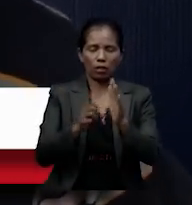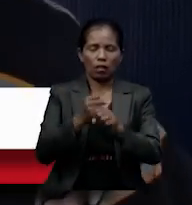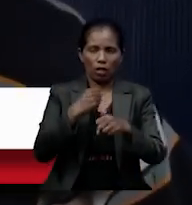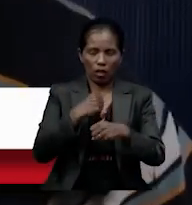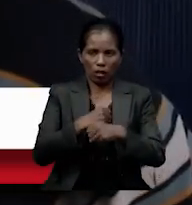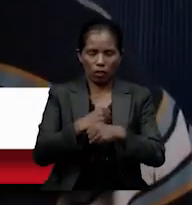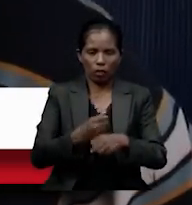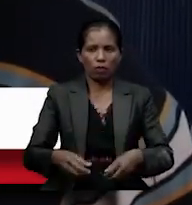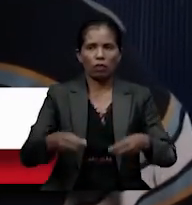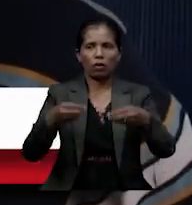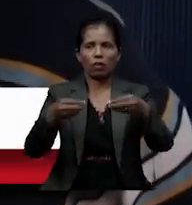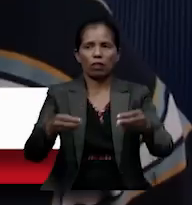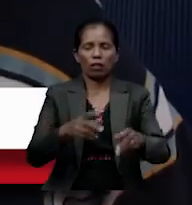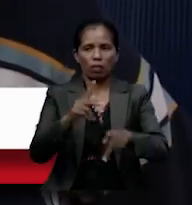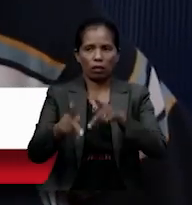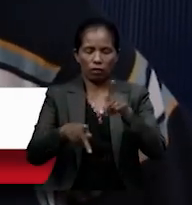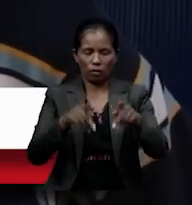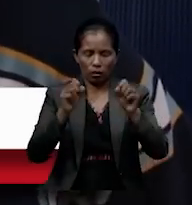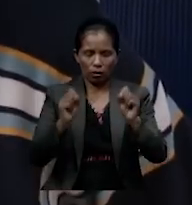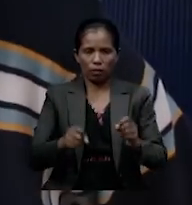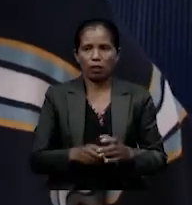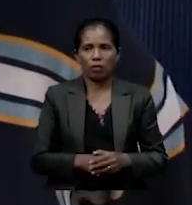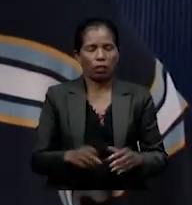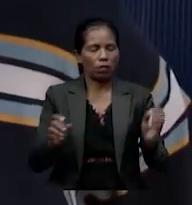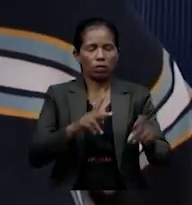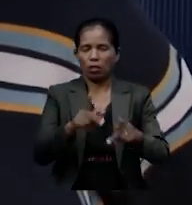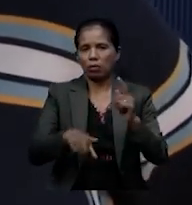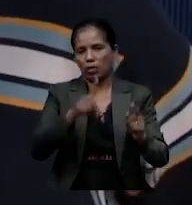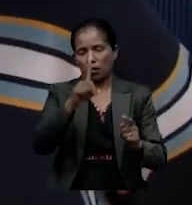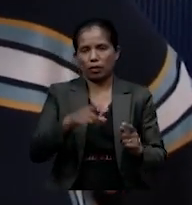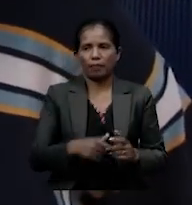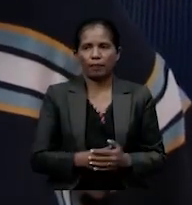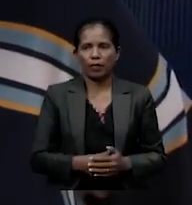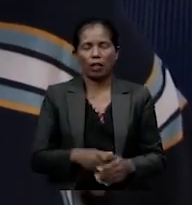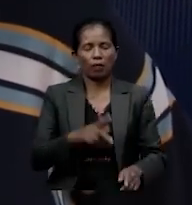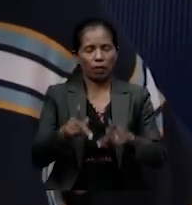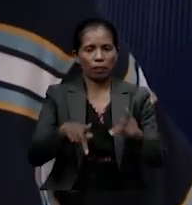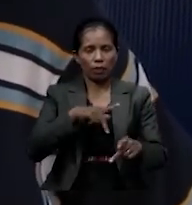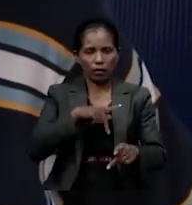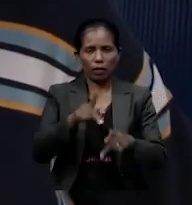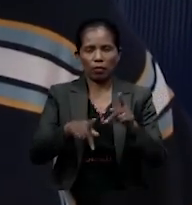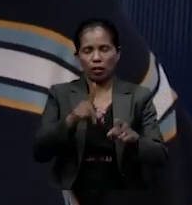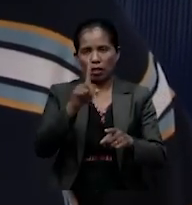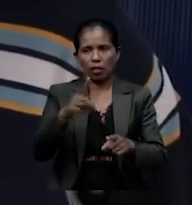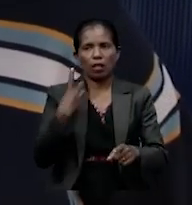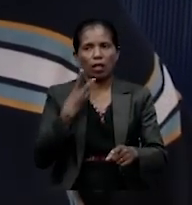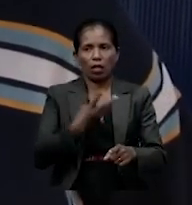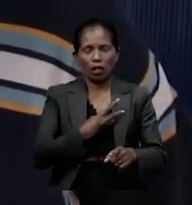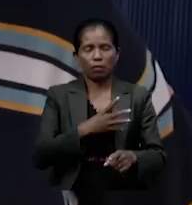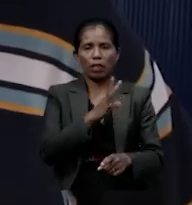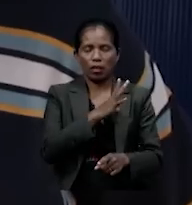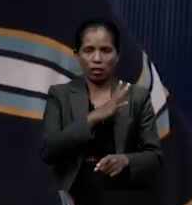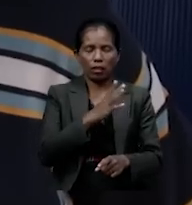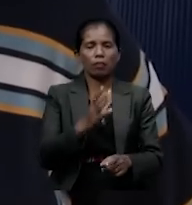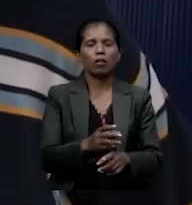atu ba comunidade em geral lá se ba privado é mais dinheiro. Se privado é mais dinheiro, mas agora sou hilo a me defende na bateria a me